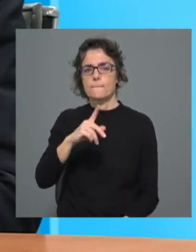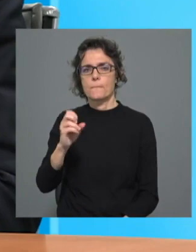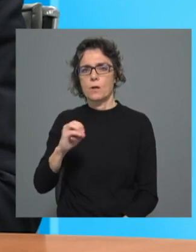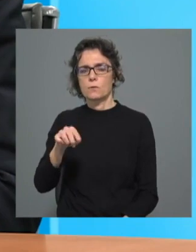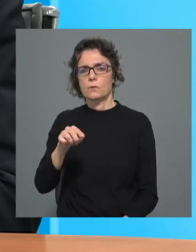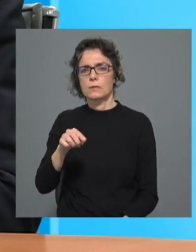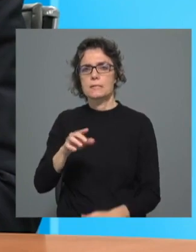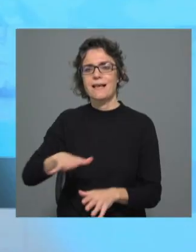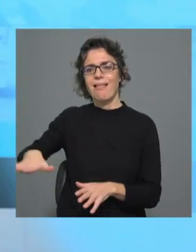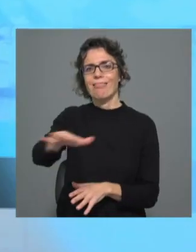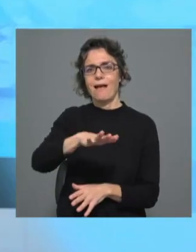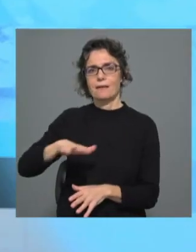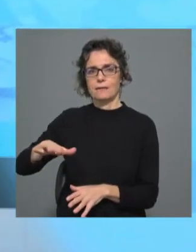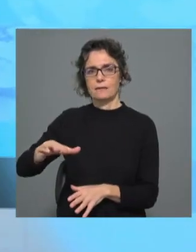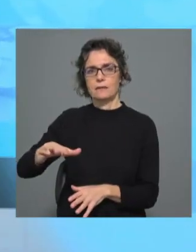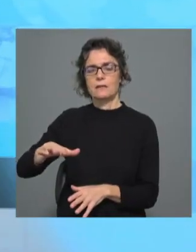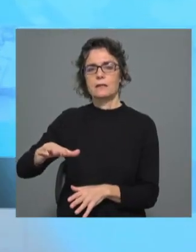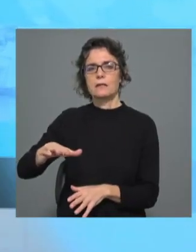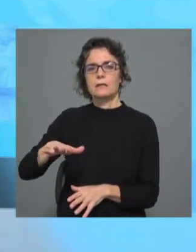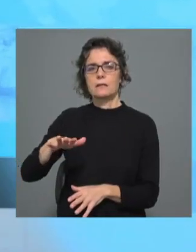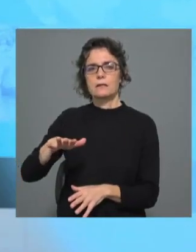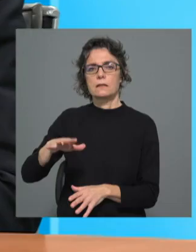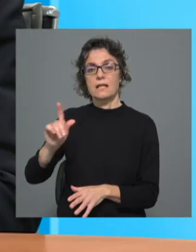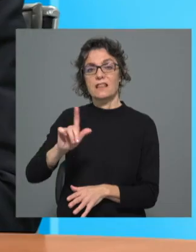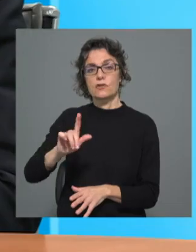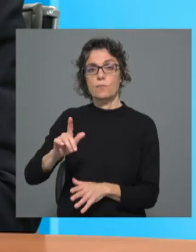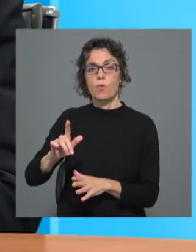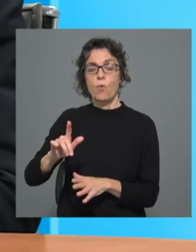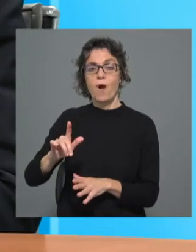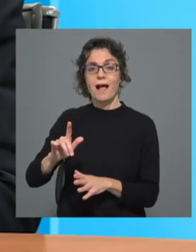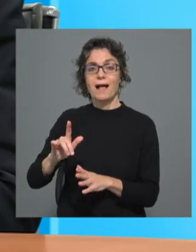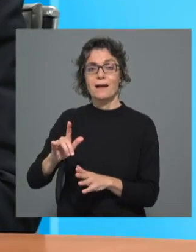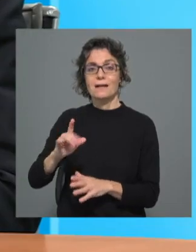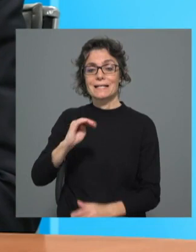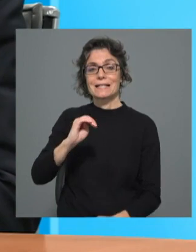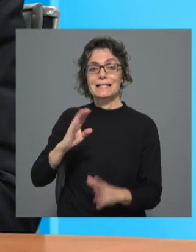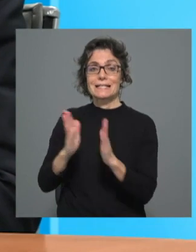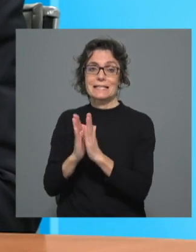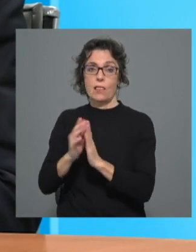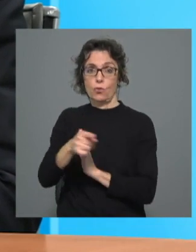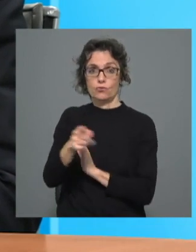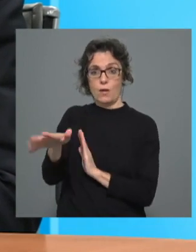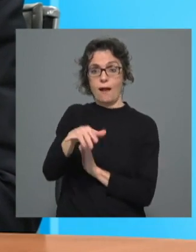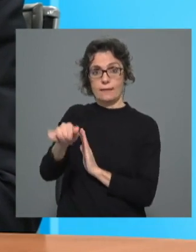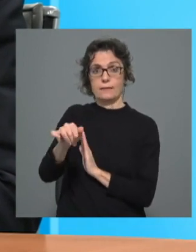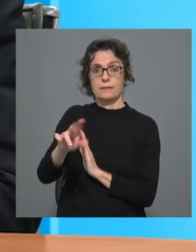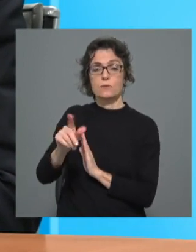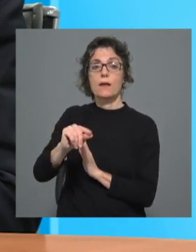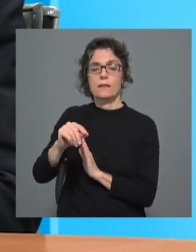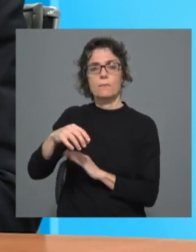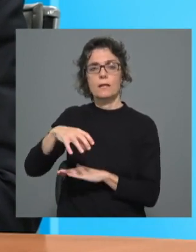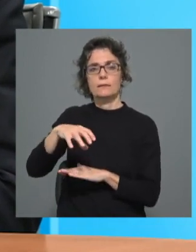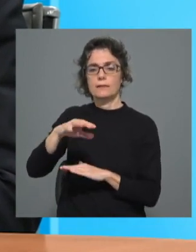Santos aqui em Lisboa, não é? Zona de Santos. E tem um belo claustro que eventualmente poderia ser um espaço para